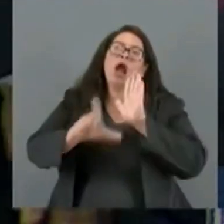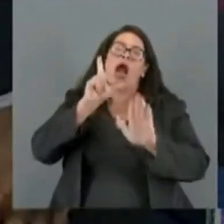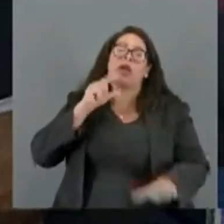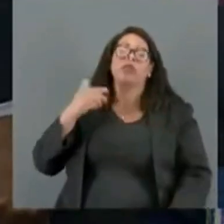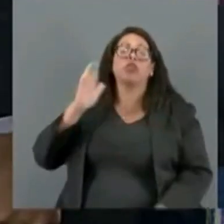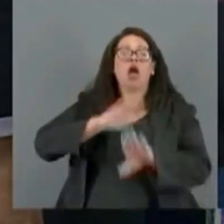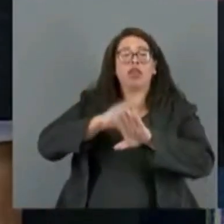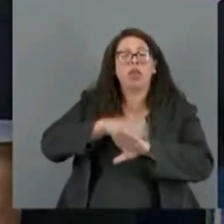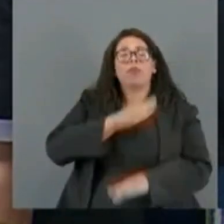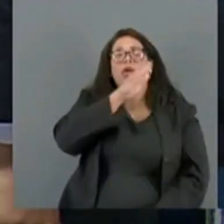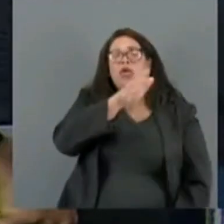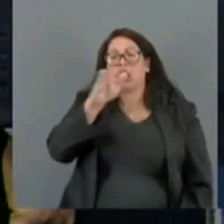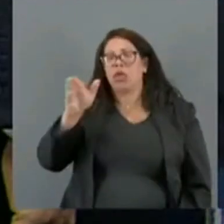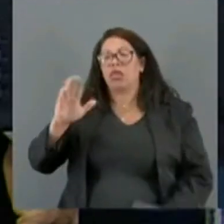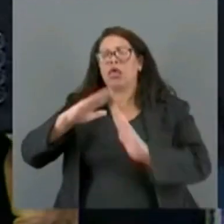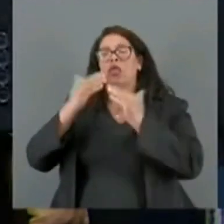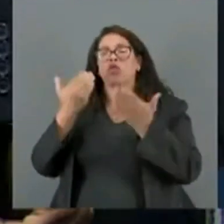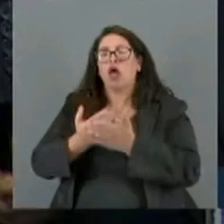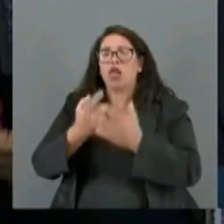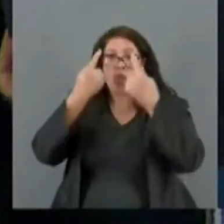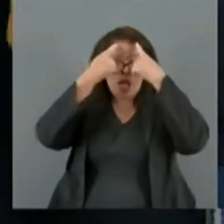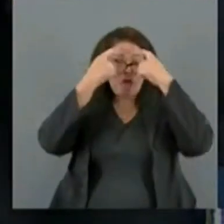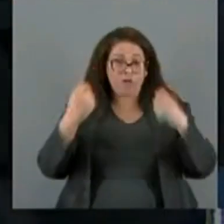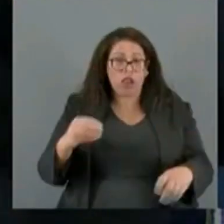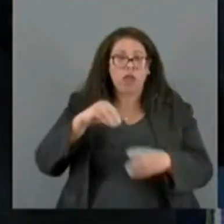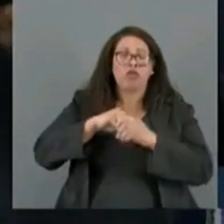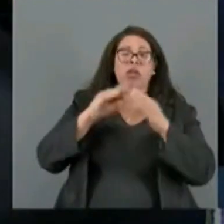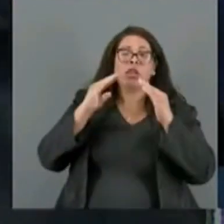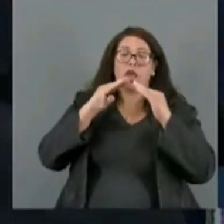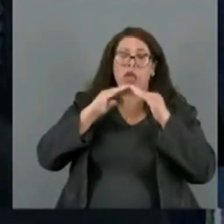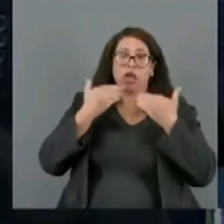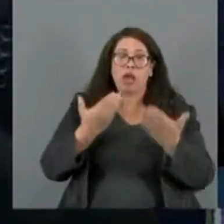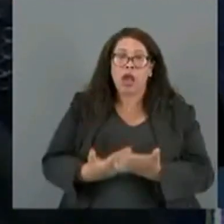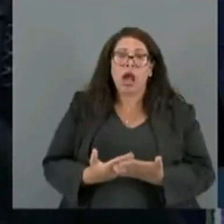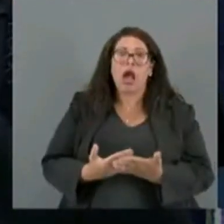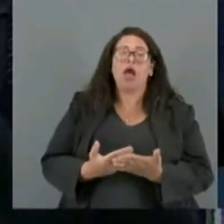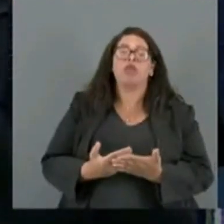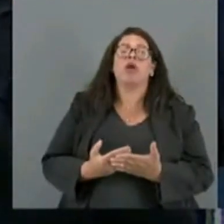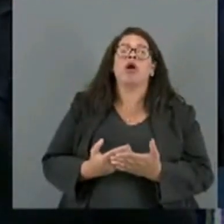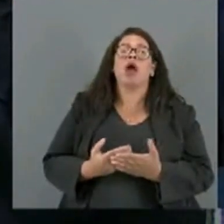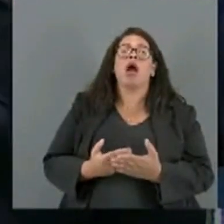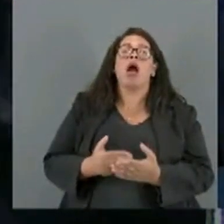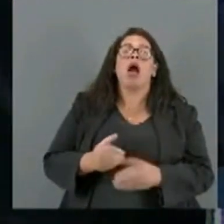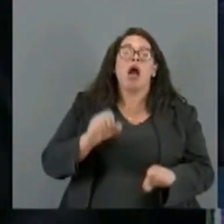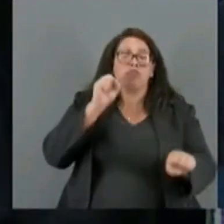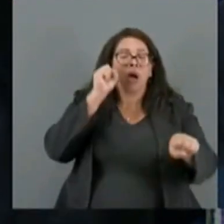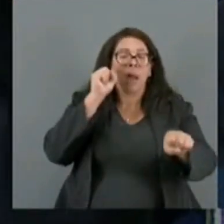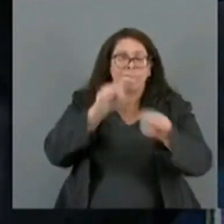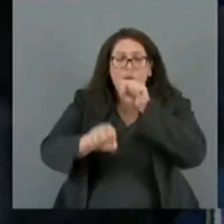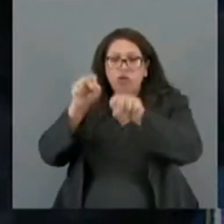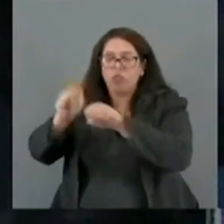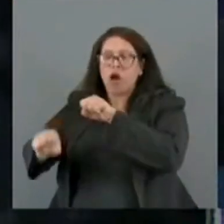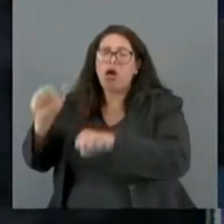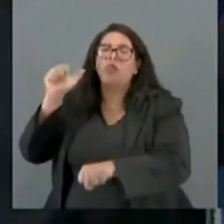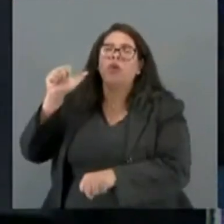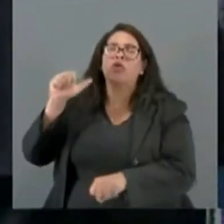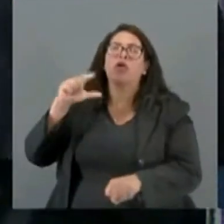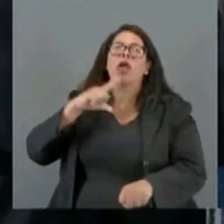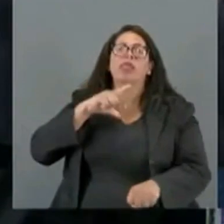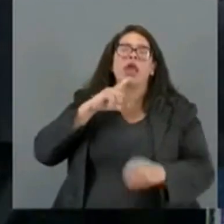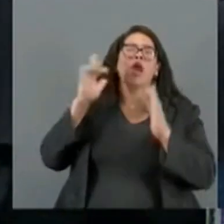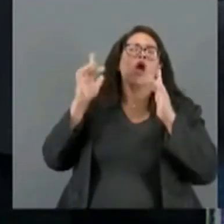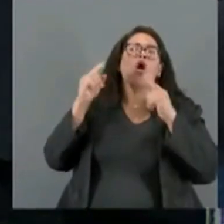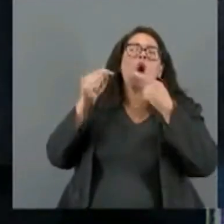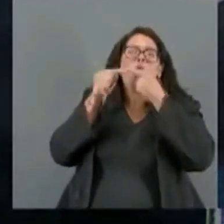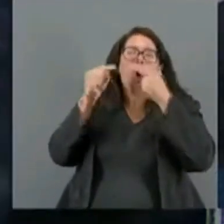falar sobre a violência doméstica, a fim de alterar a visão. O feminicídio tem uma ligação com a sociologia,